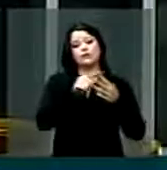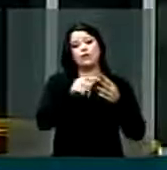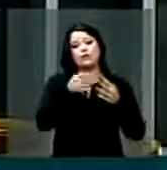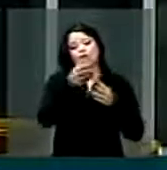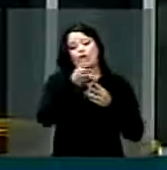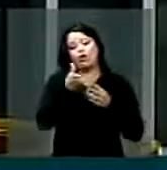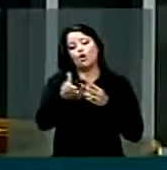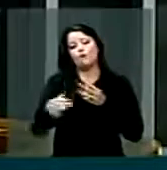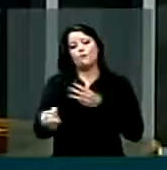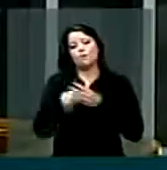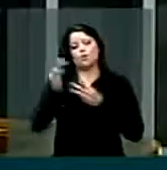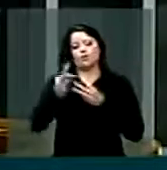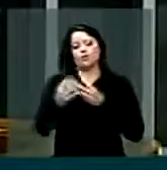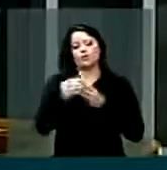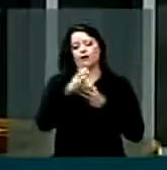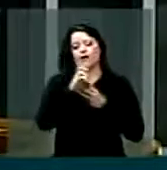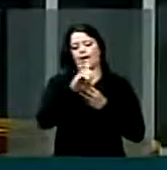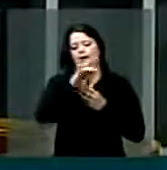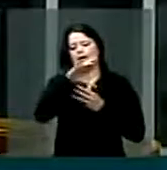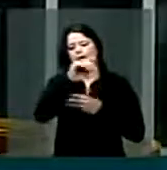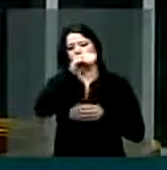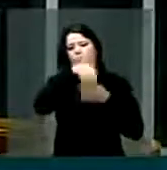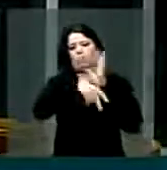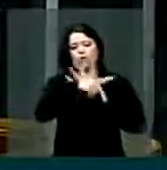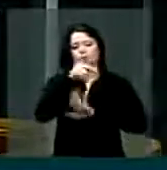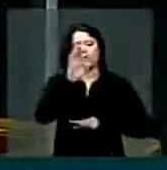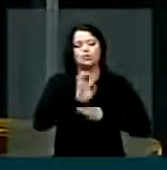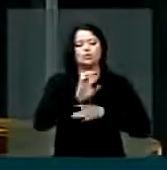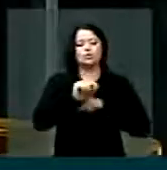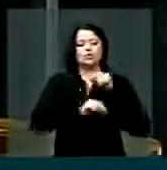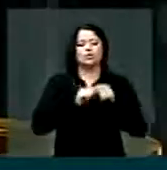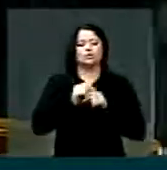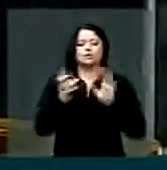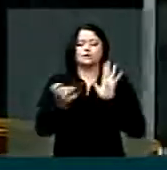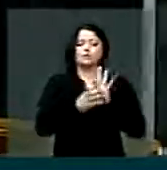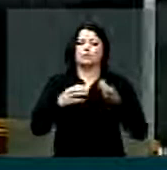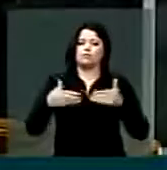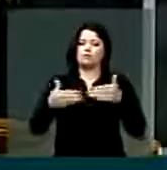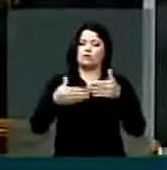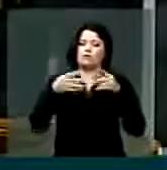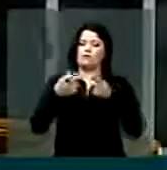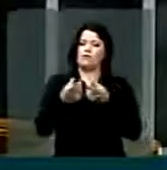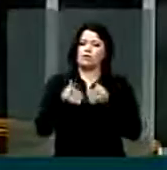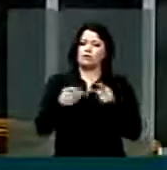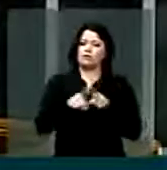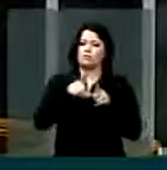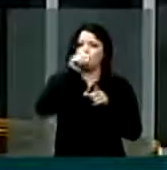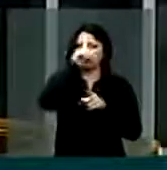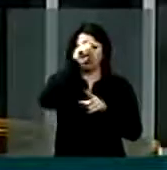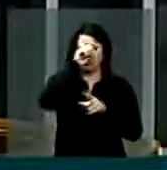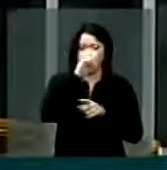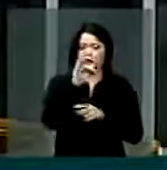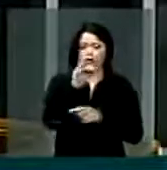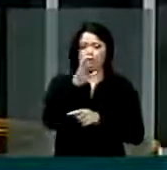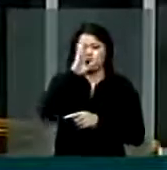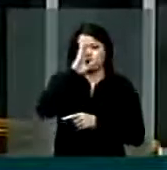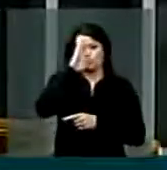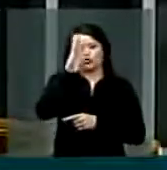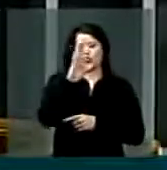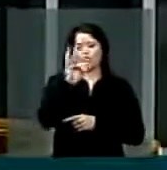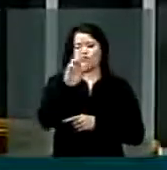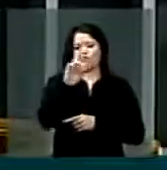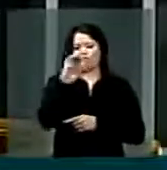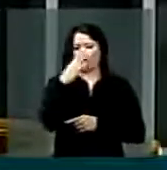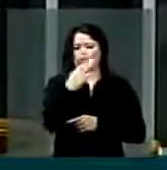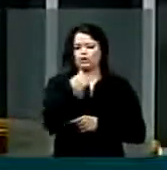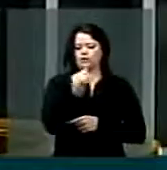carreiras importantes, carreiras típicas do Estado, carreiras dos servidores do Ministério da Fazenda e o Hospital das Forças Armadas. Eu quero